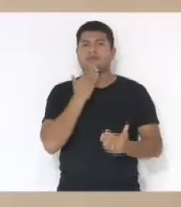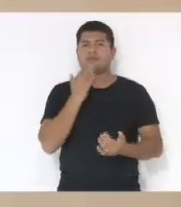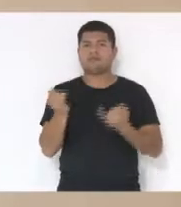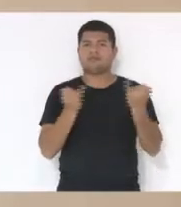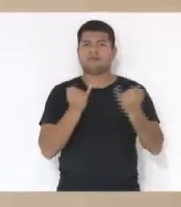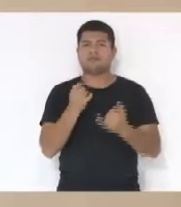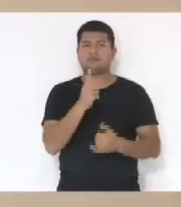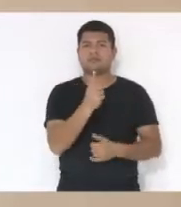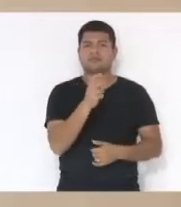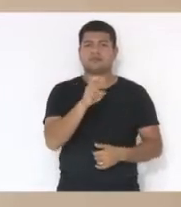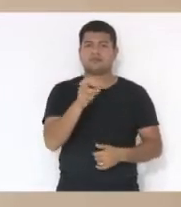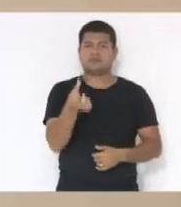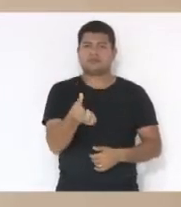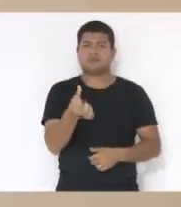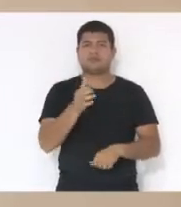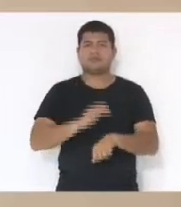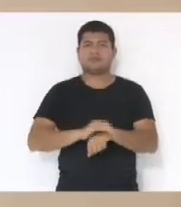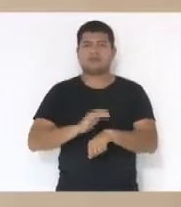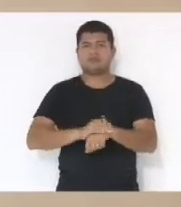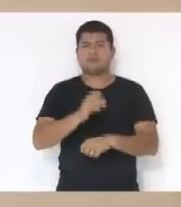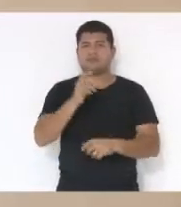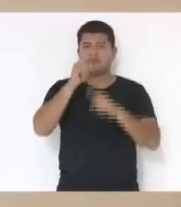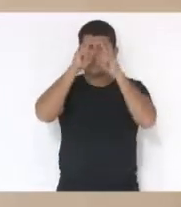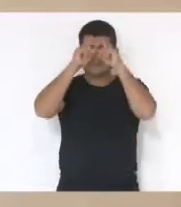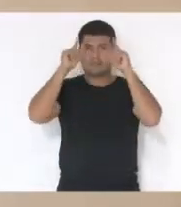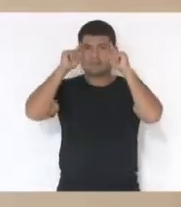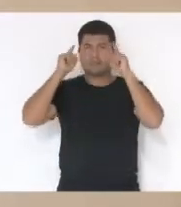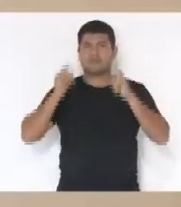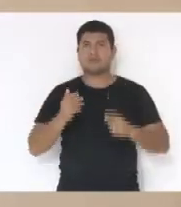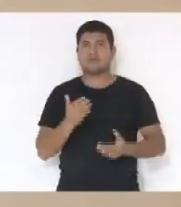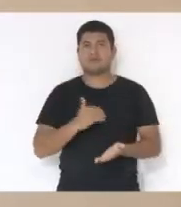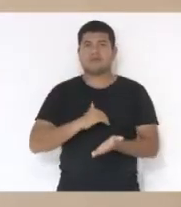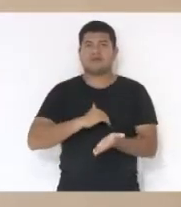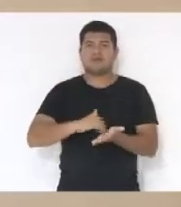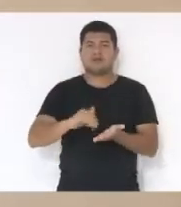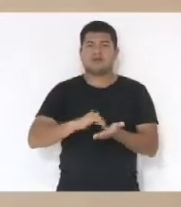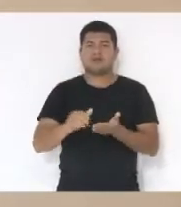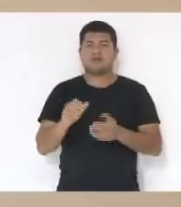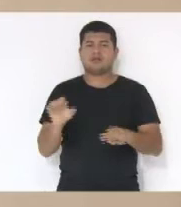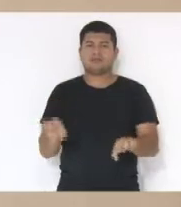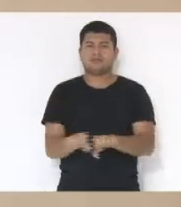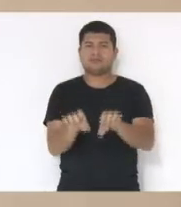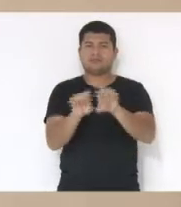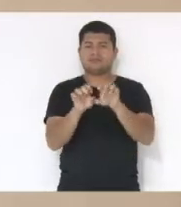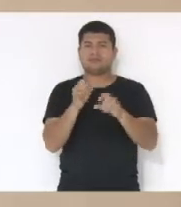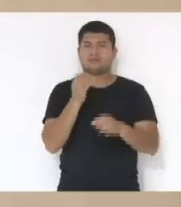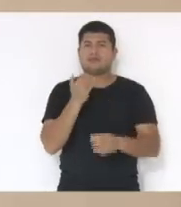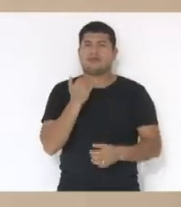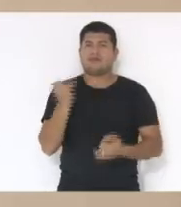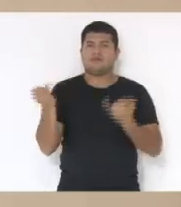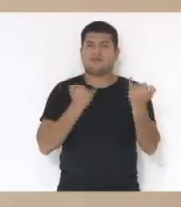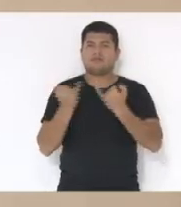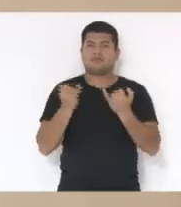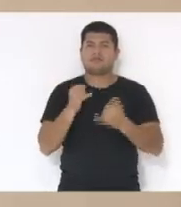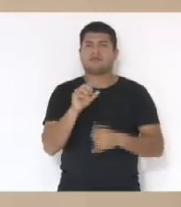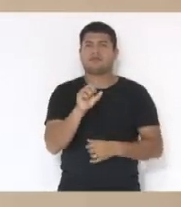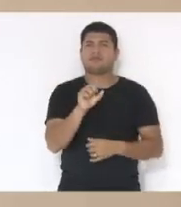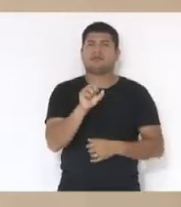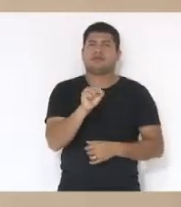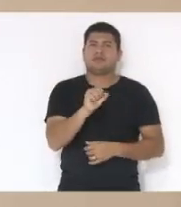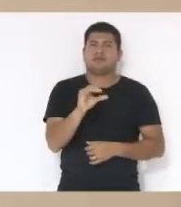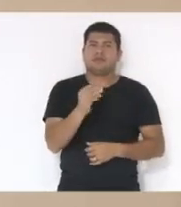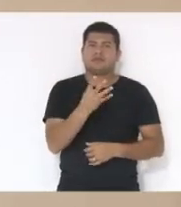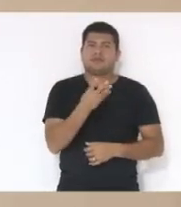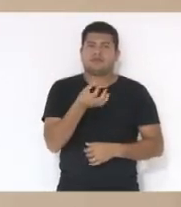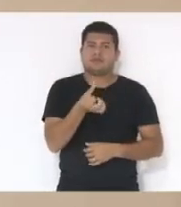informação 156, autor deputado Neudi Sarita, solicitando ao secretário da Infraestrutura informações acerca da obra da rodovia SC-467, trecho entre